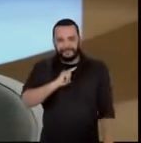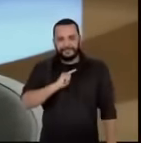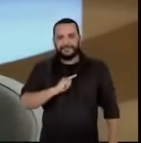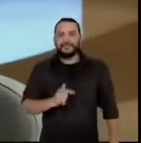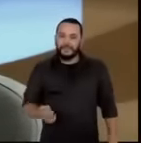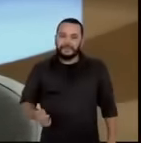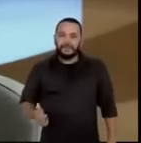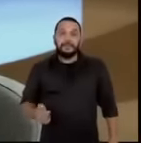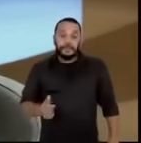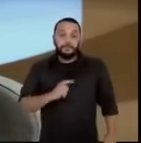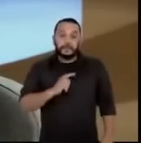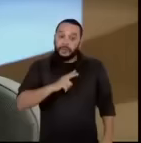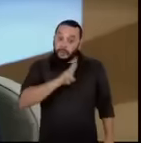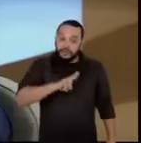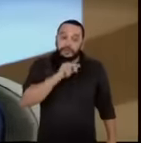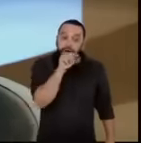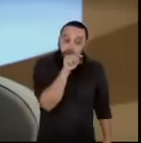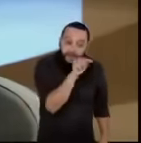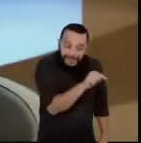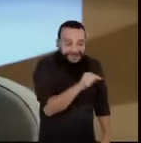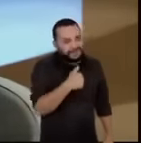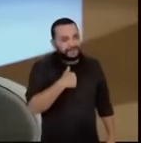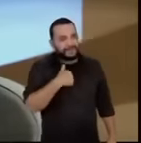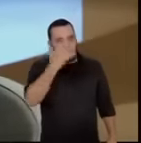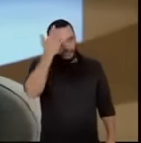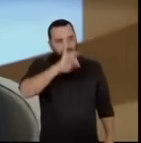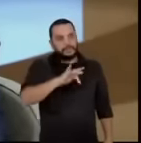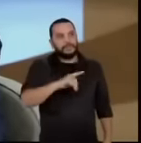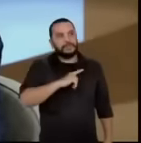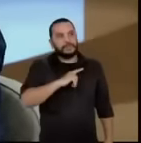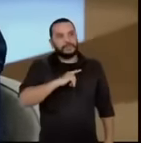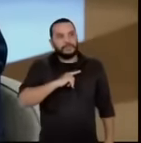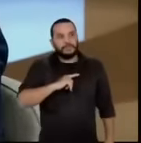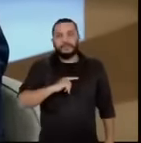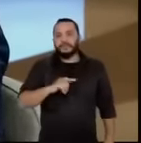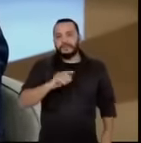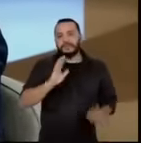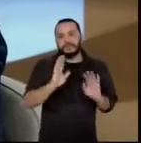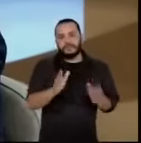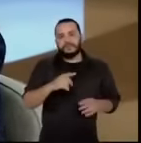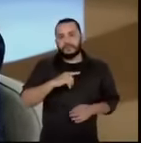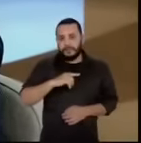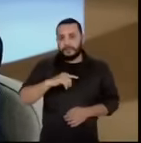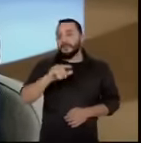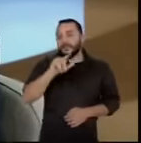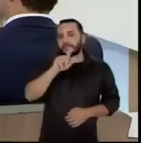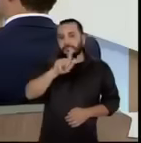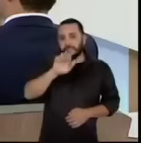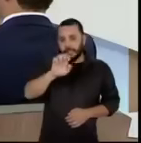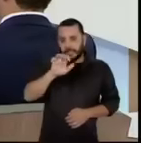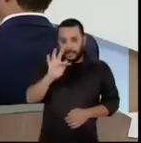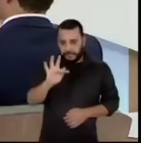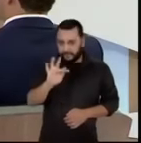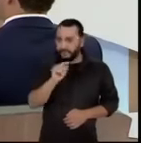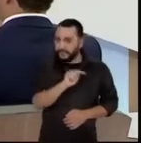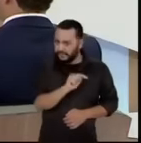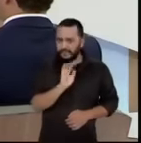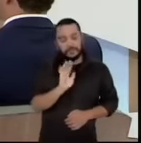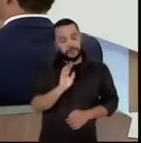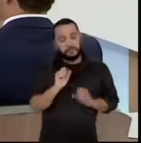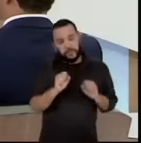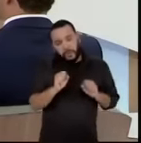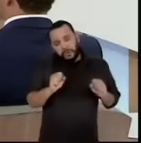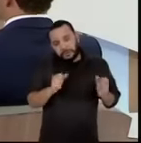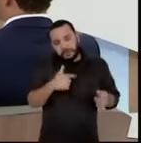sido usados nesse episódio ou nos outros episódios enquanto GEF, mas continuam trabalhando enquanto fiscais. Então, assim, essa é